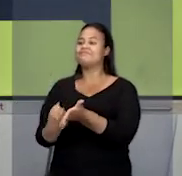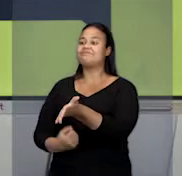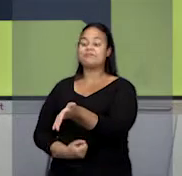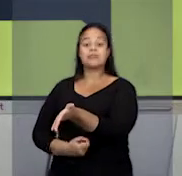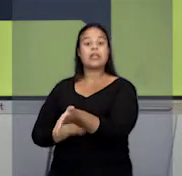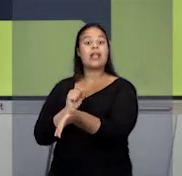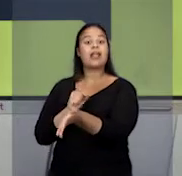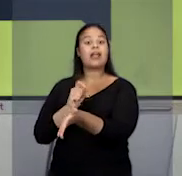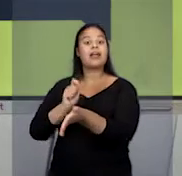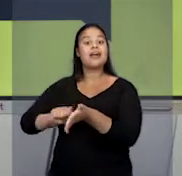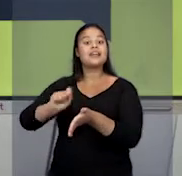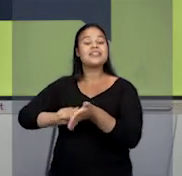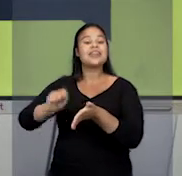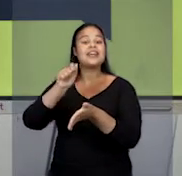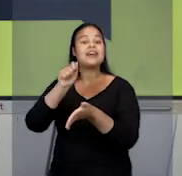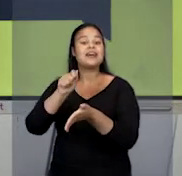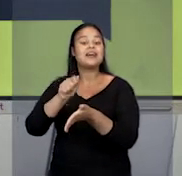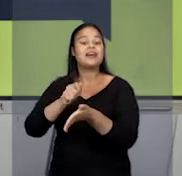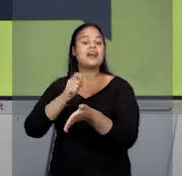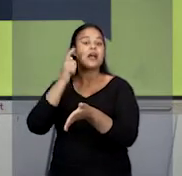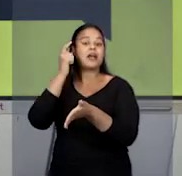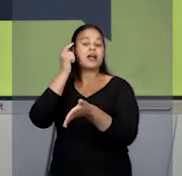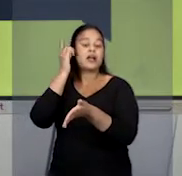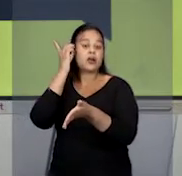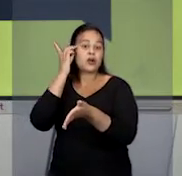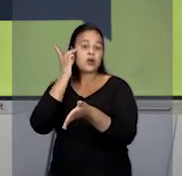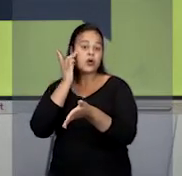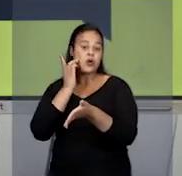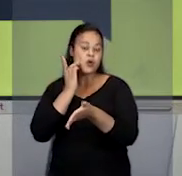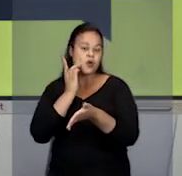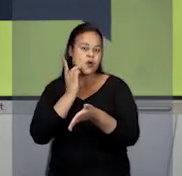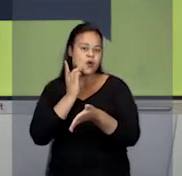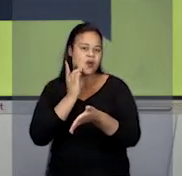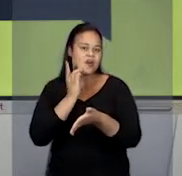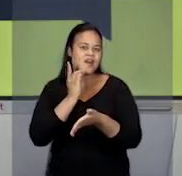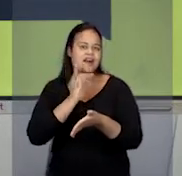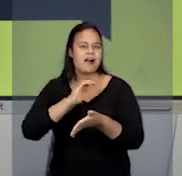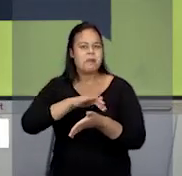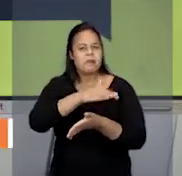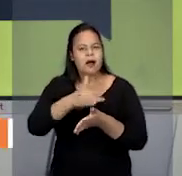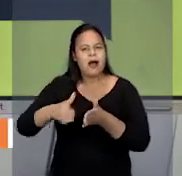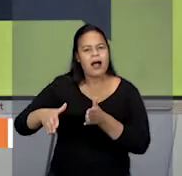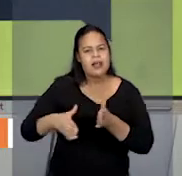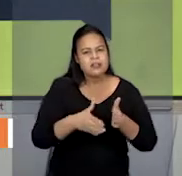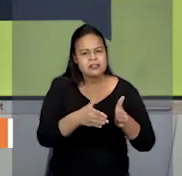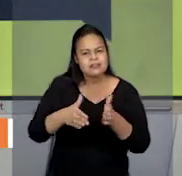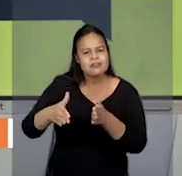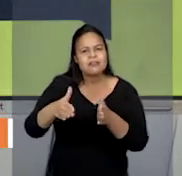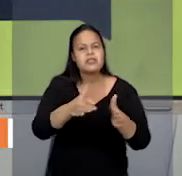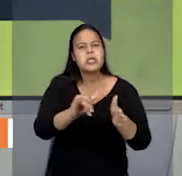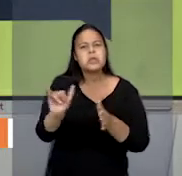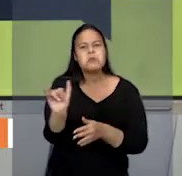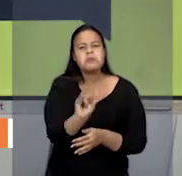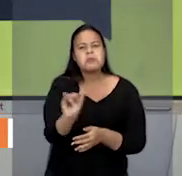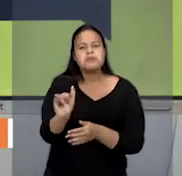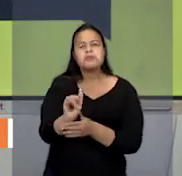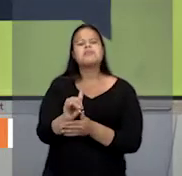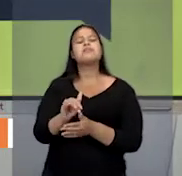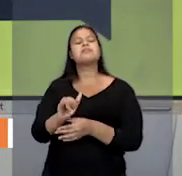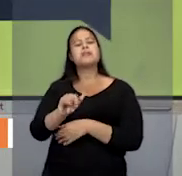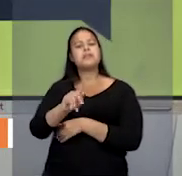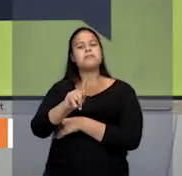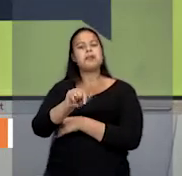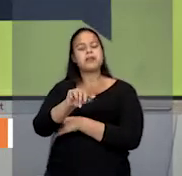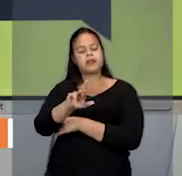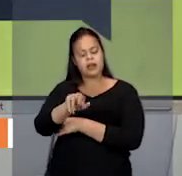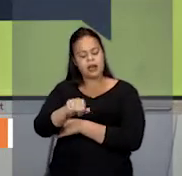assina finalmente é o Dom Pedro I, às margens do rio Ipiranga, aquela história bem conhecida, né, que às margens do rio Ipiranga ele